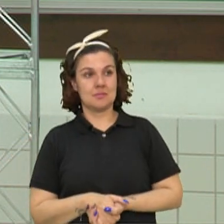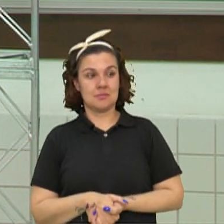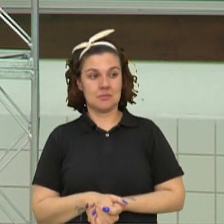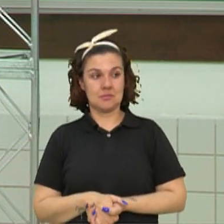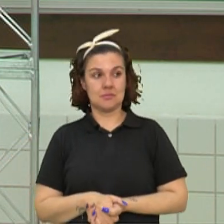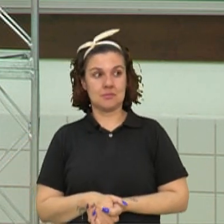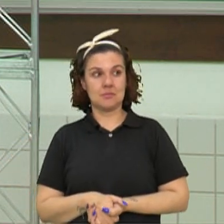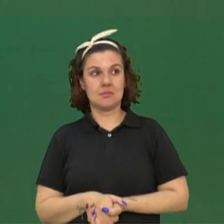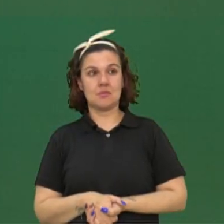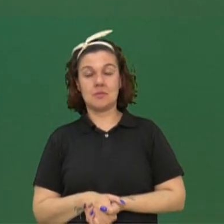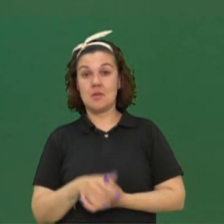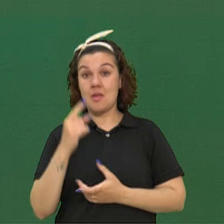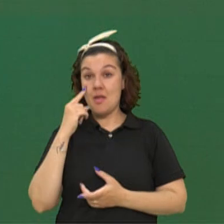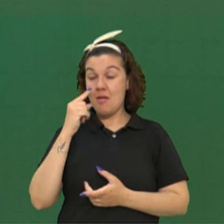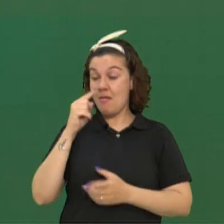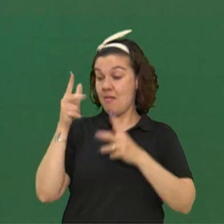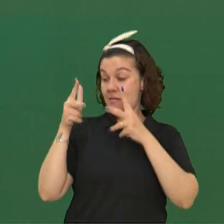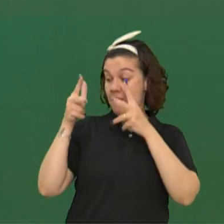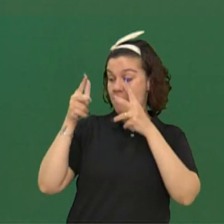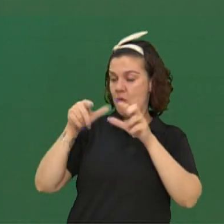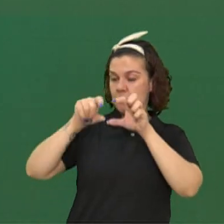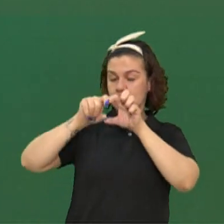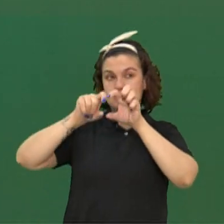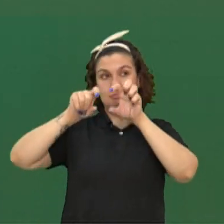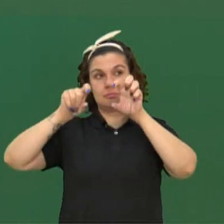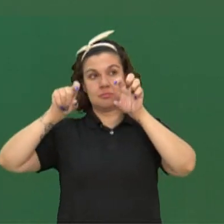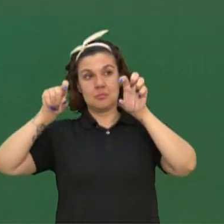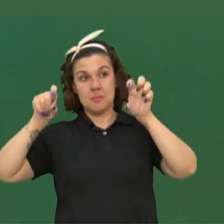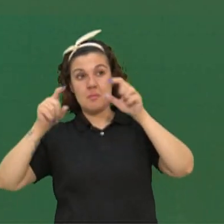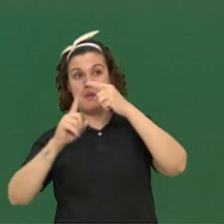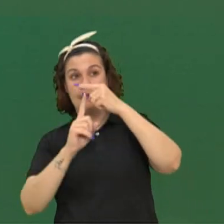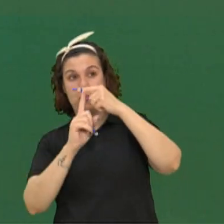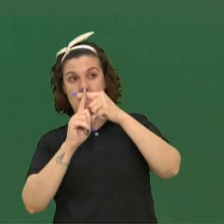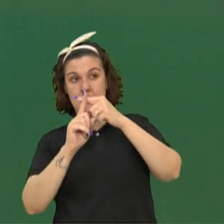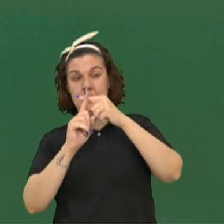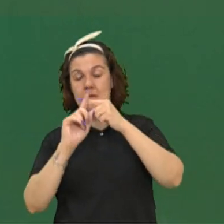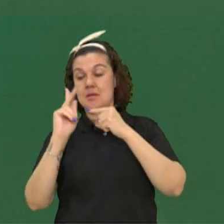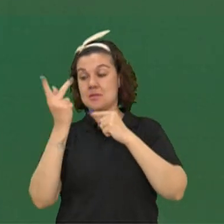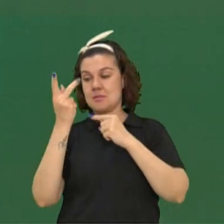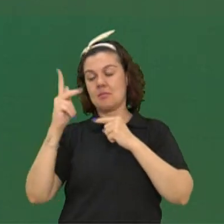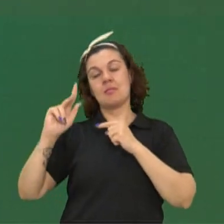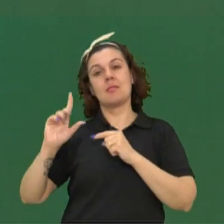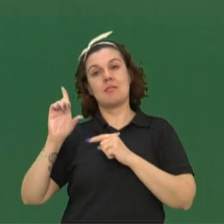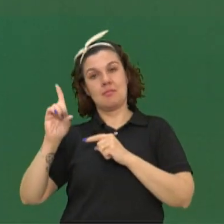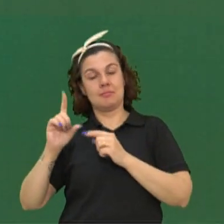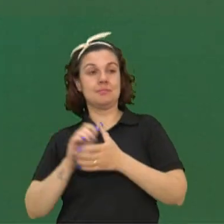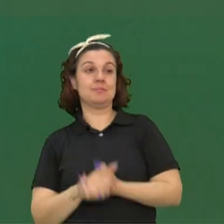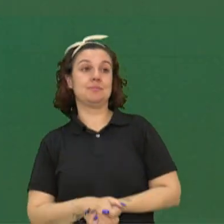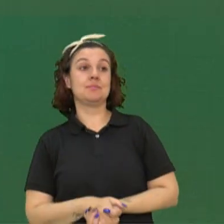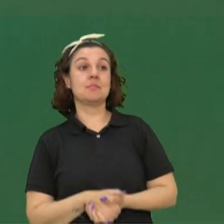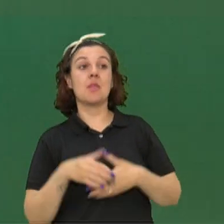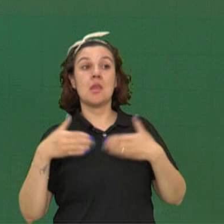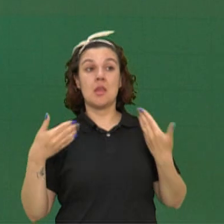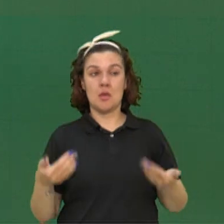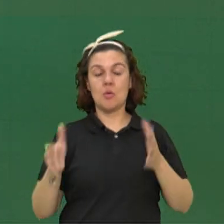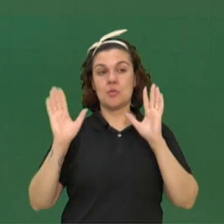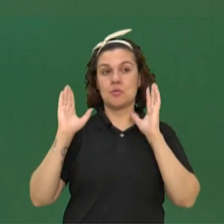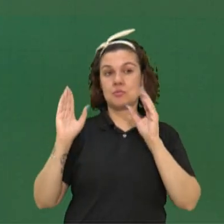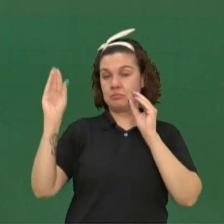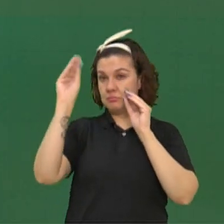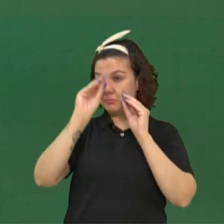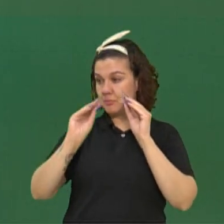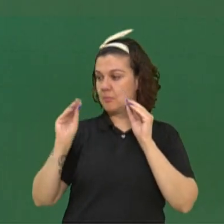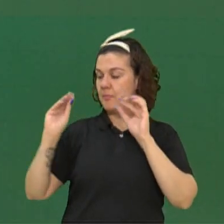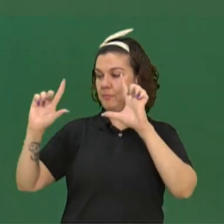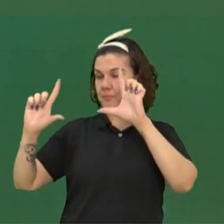da dissolução é igual à variação de entalpia reticular mais a variação de entalpia de hidratação. Os dados estão